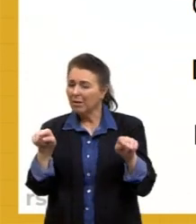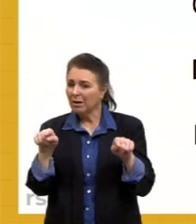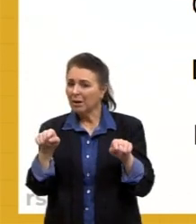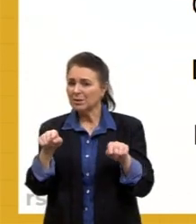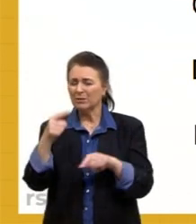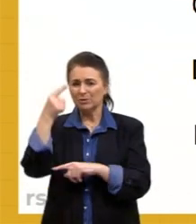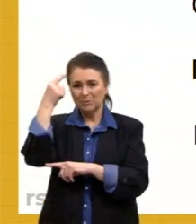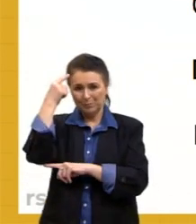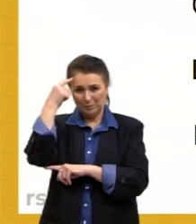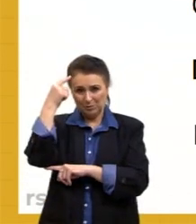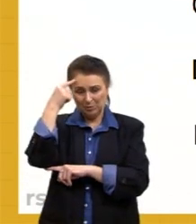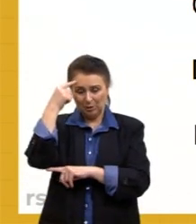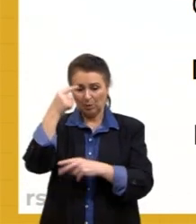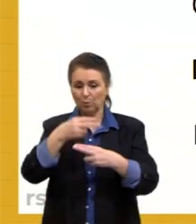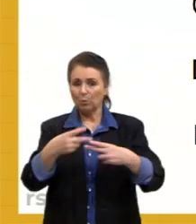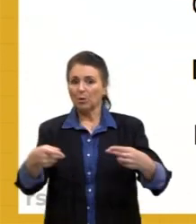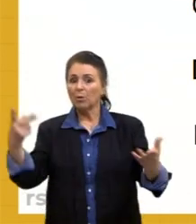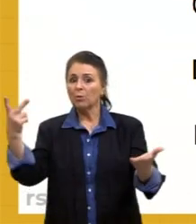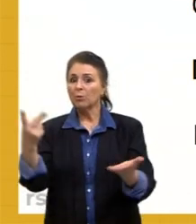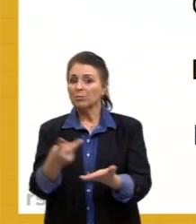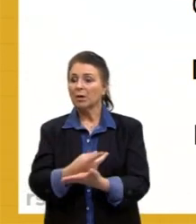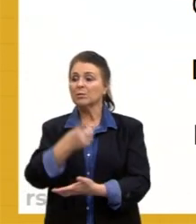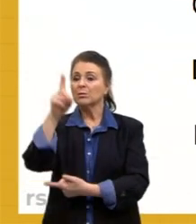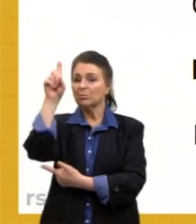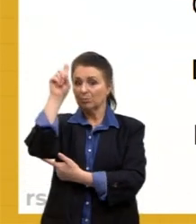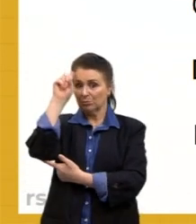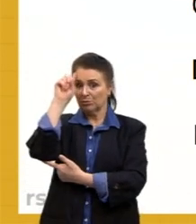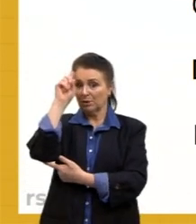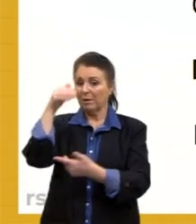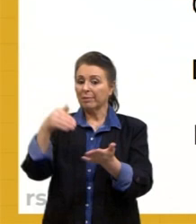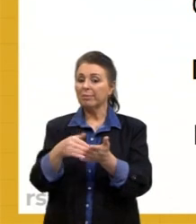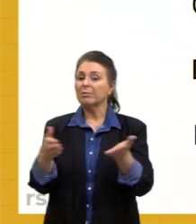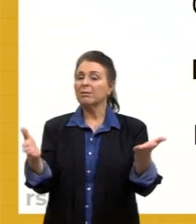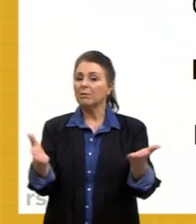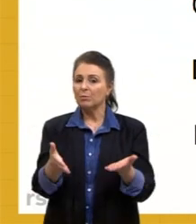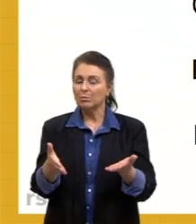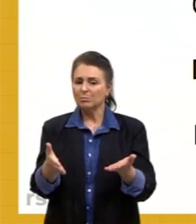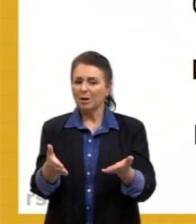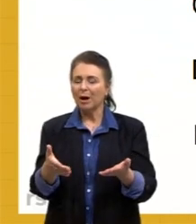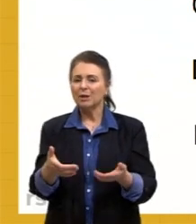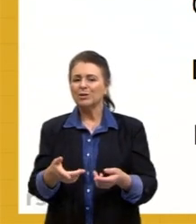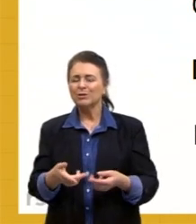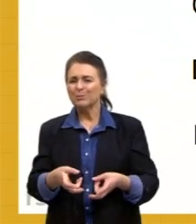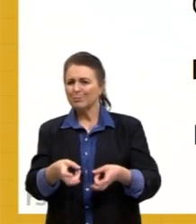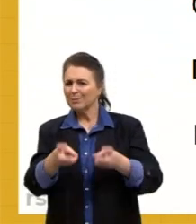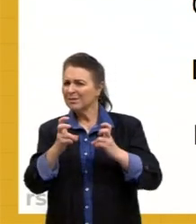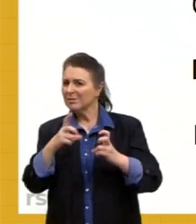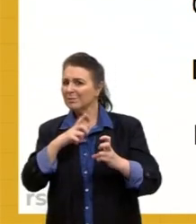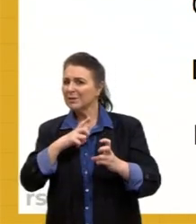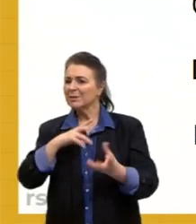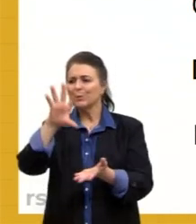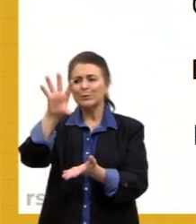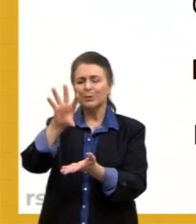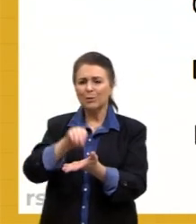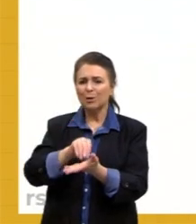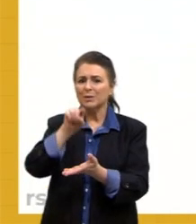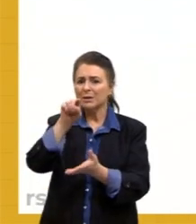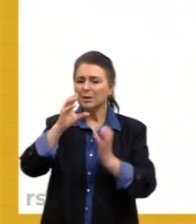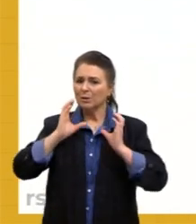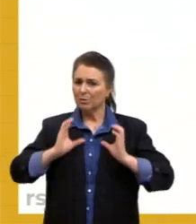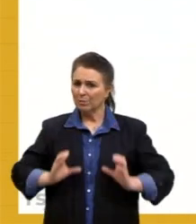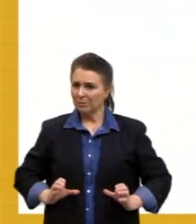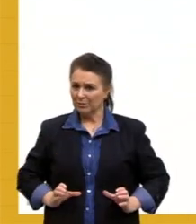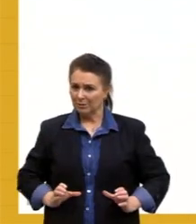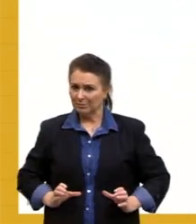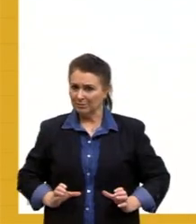gente for pensar em coisas que acontecem no nosso dia a dia ainda hoje a gente vê resquícios destes comportamentos e